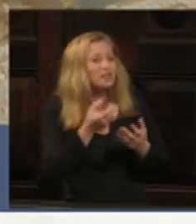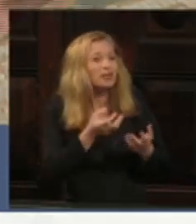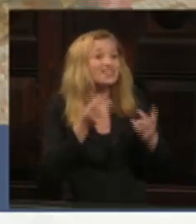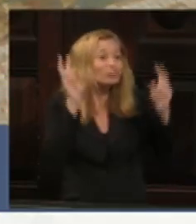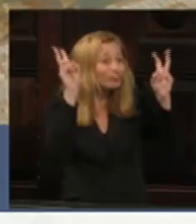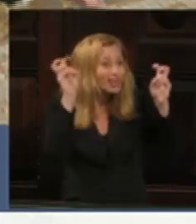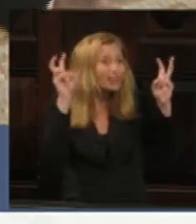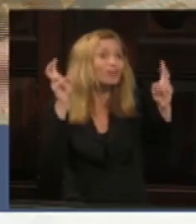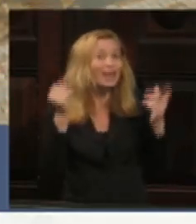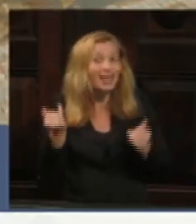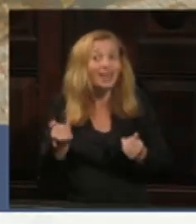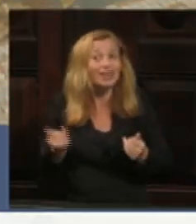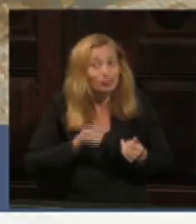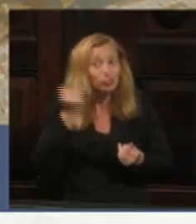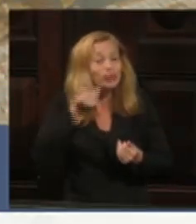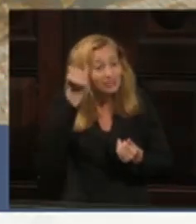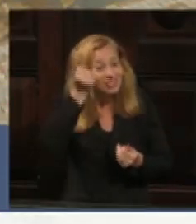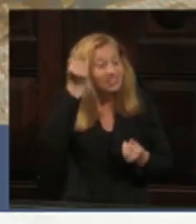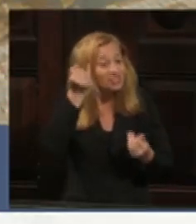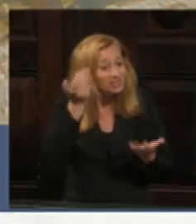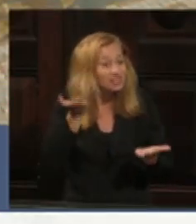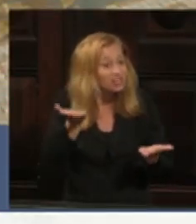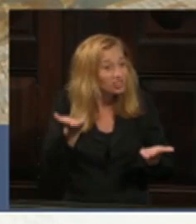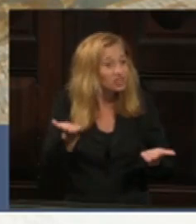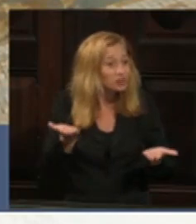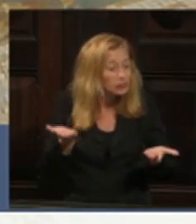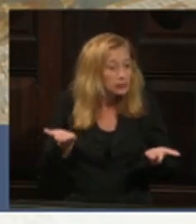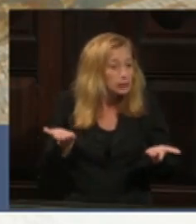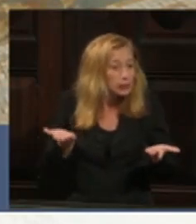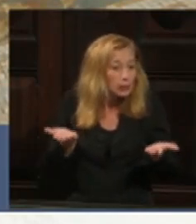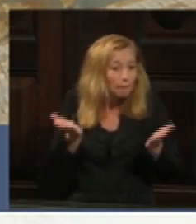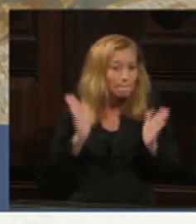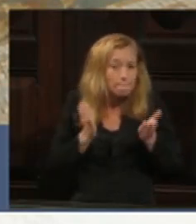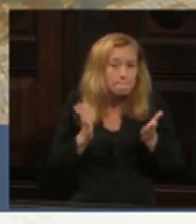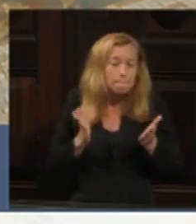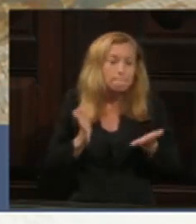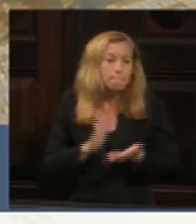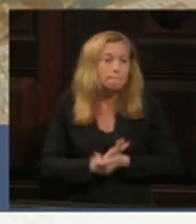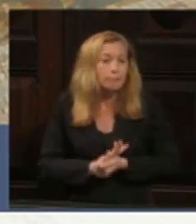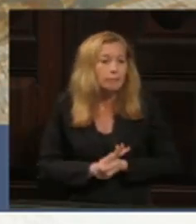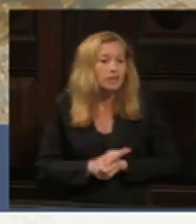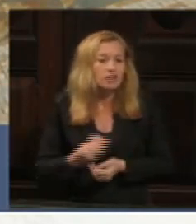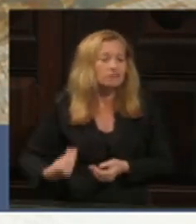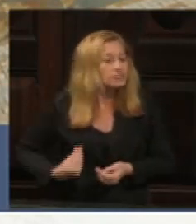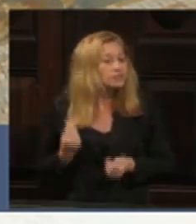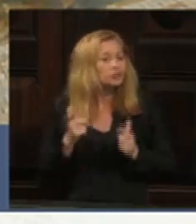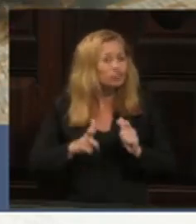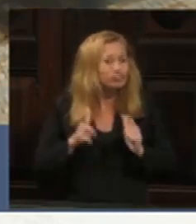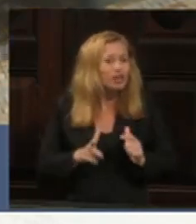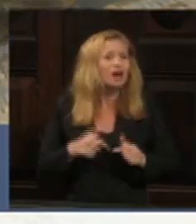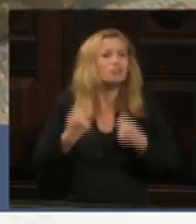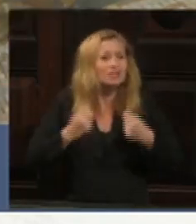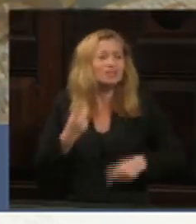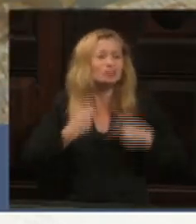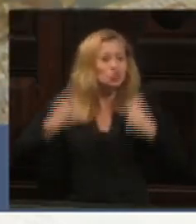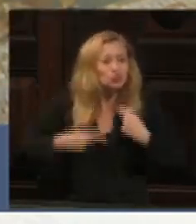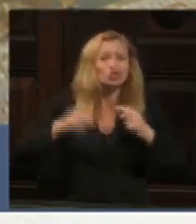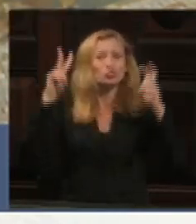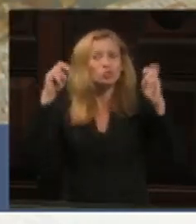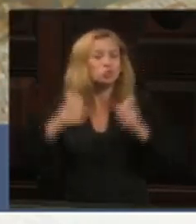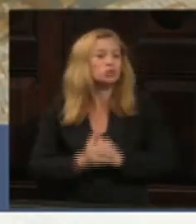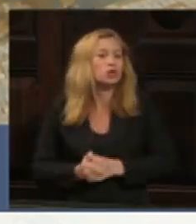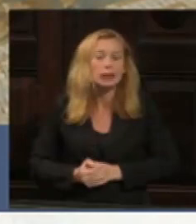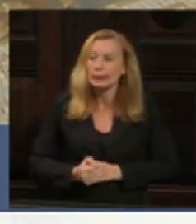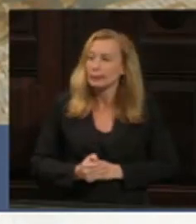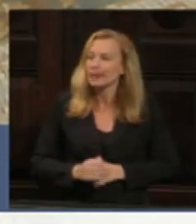um tema que nós vamos discutir aqui nessa casa. Seria importante que outros deputados também viessem aqui para debater e discutir essa questão,